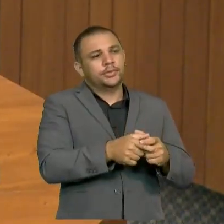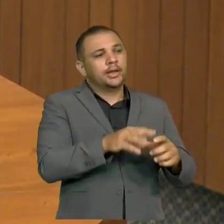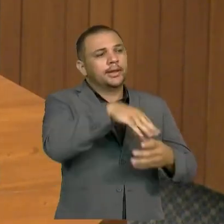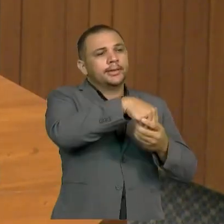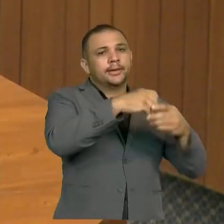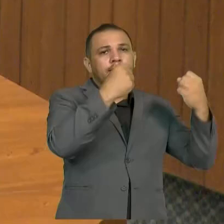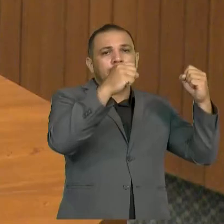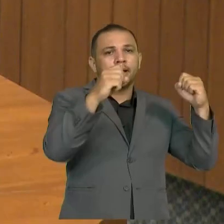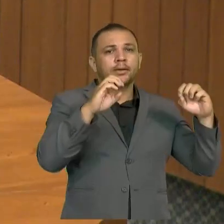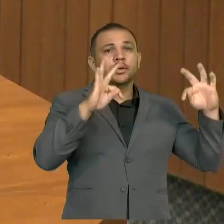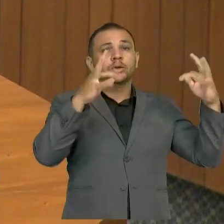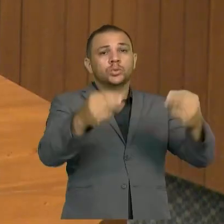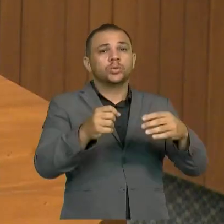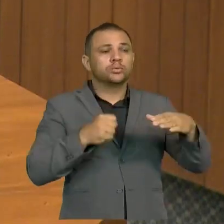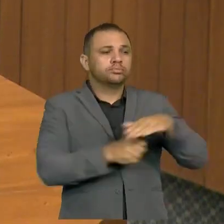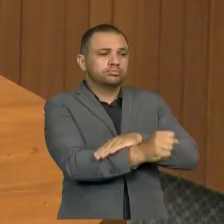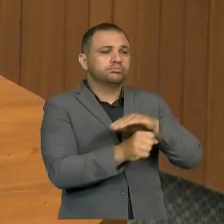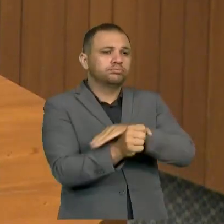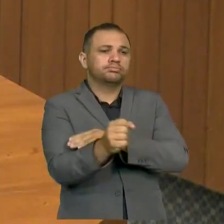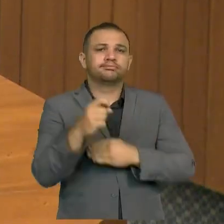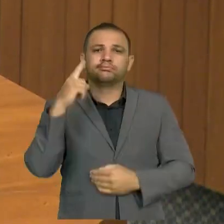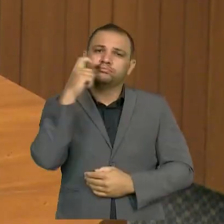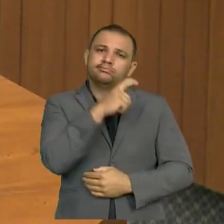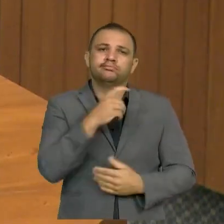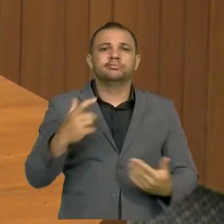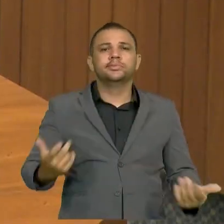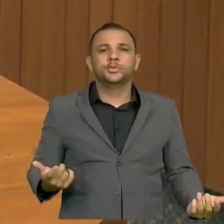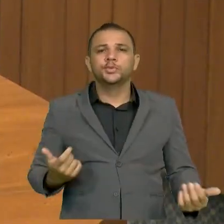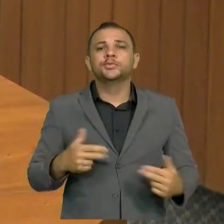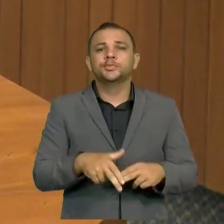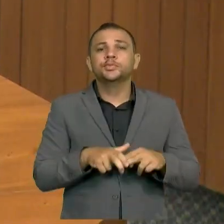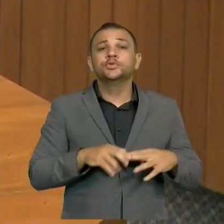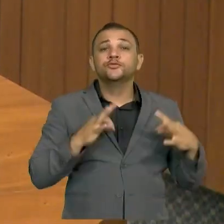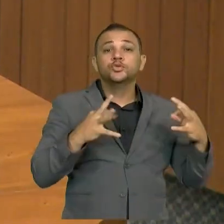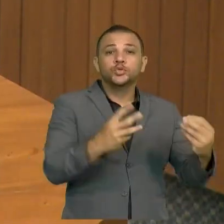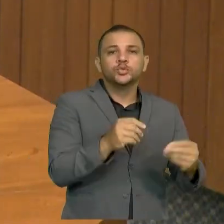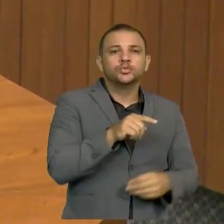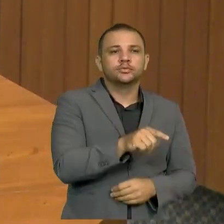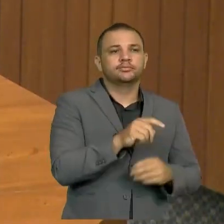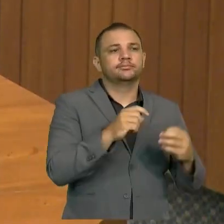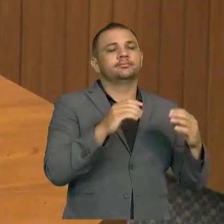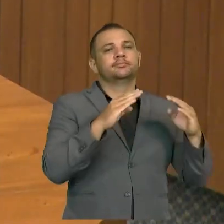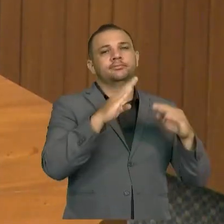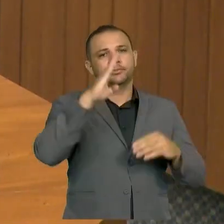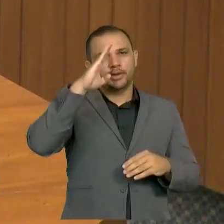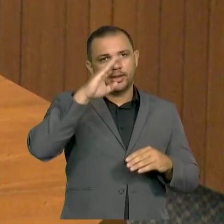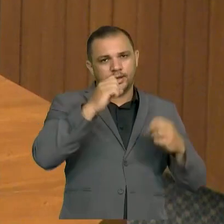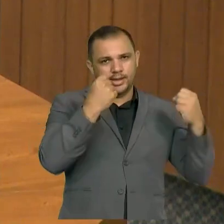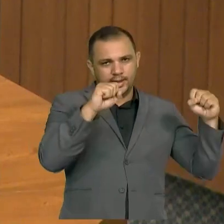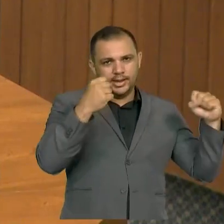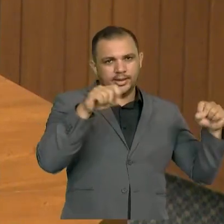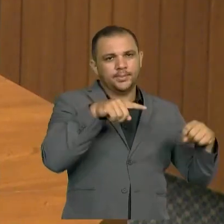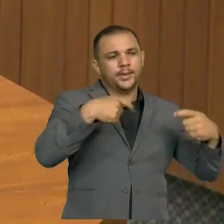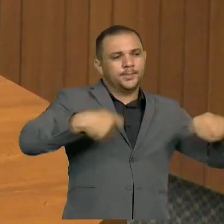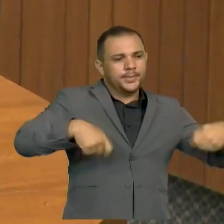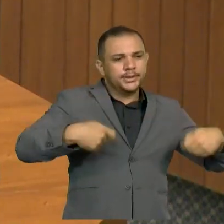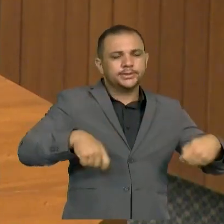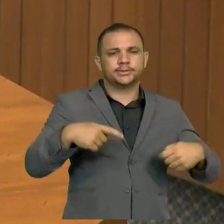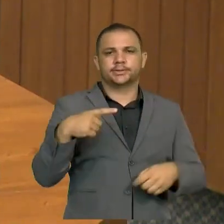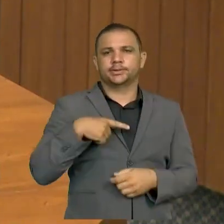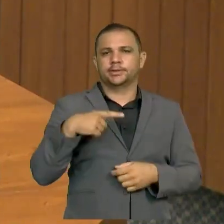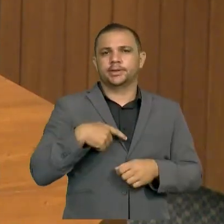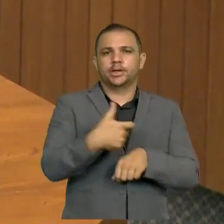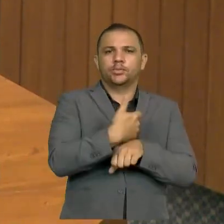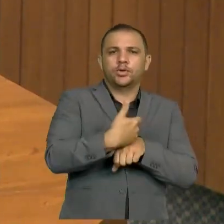Imperatriz já são quase 100 academias que precisam, além do responsável técnico, um bacharel, precisam de muitos outros profissionais para